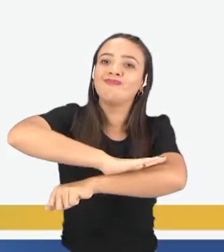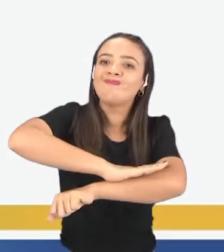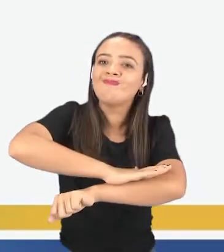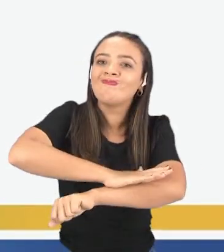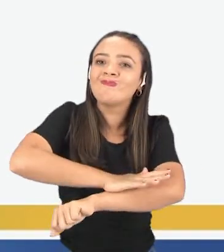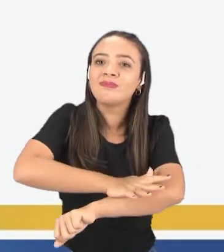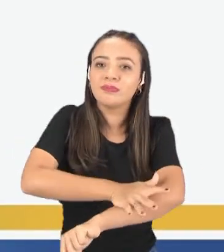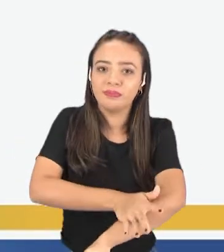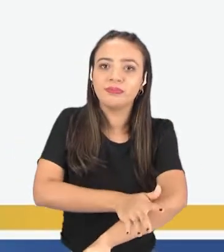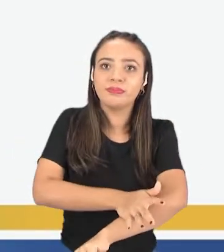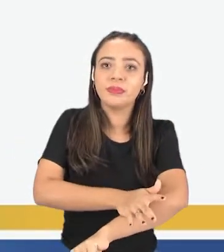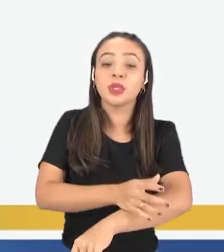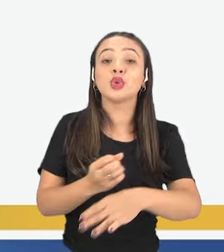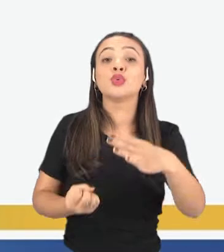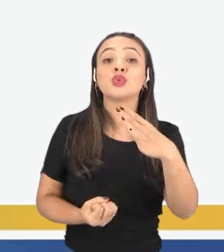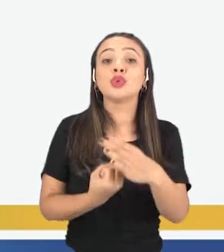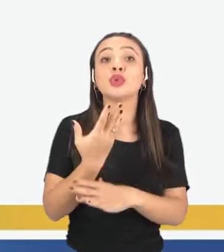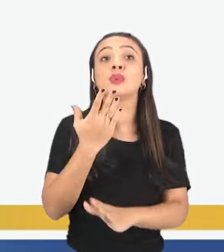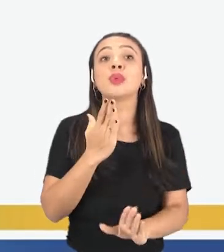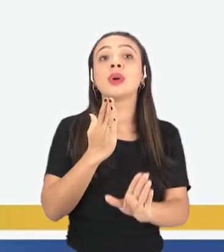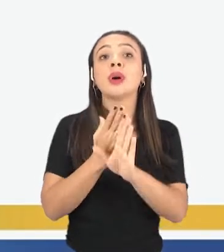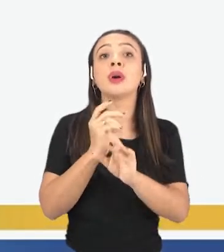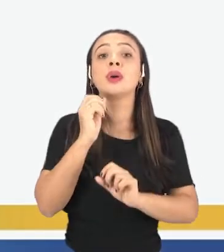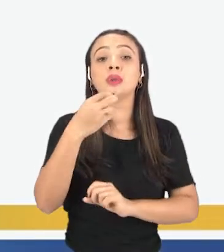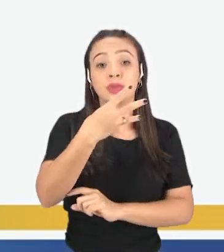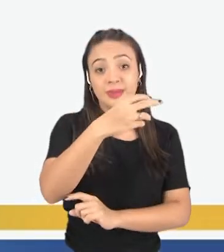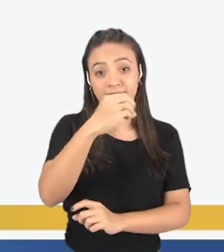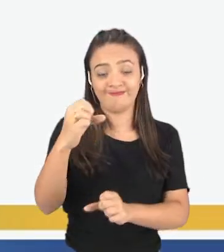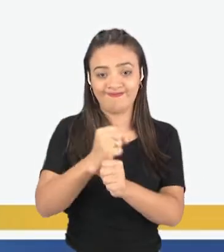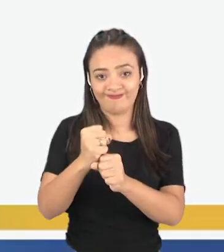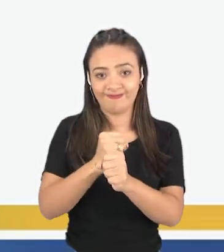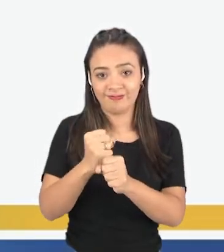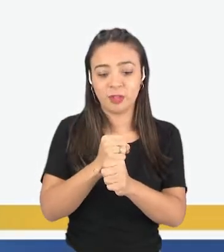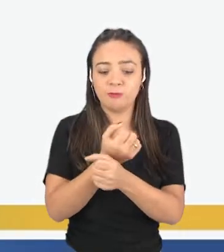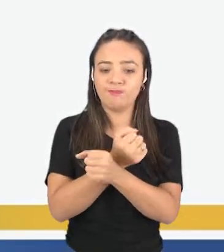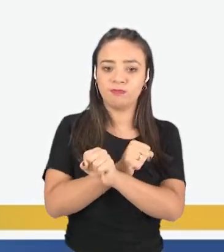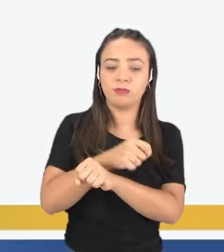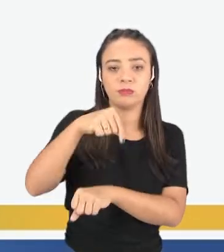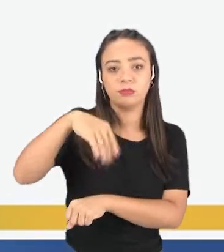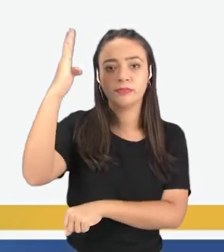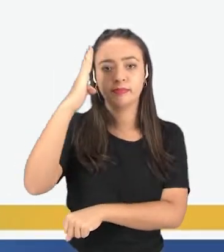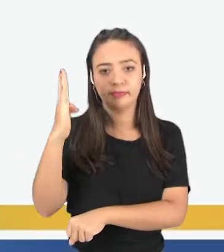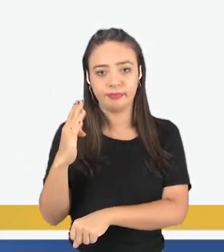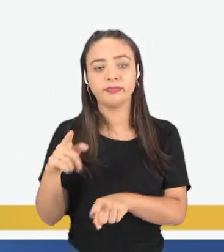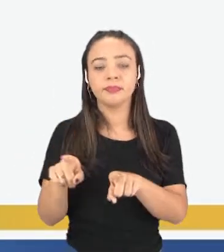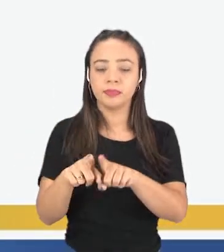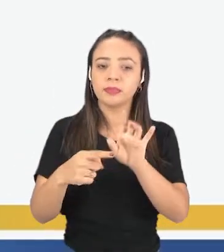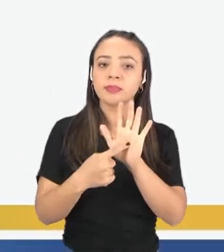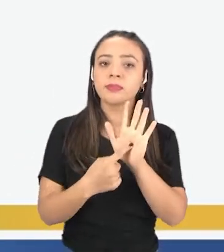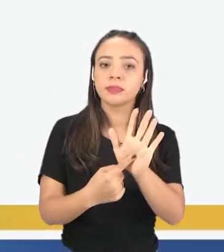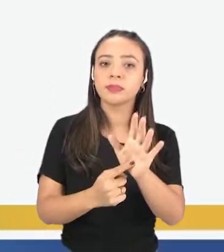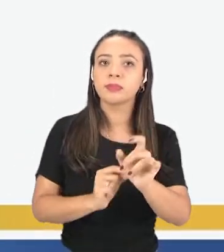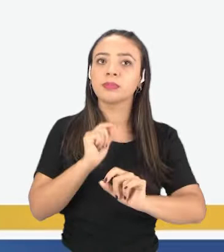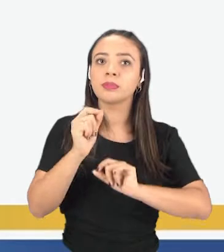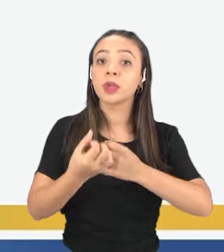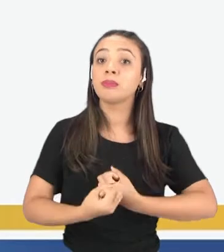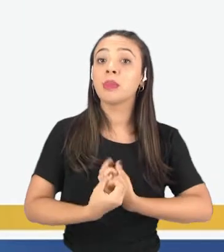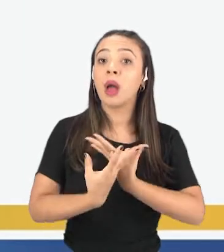e surgiram do legado dos mais de 300 anos de escravidão no Brasil. Destaco também a